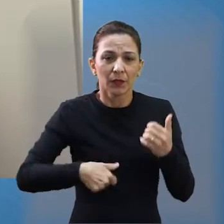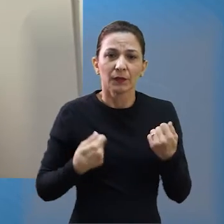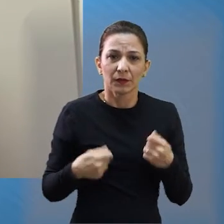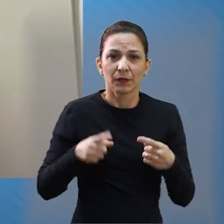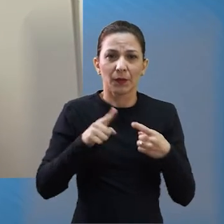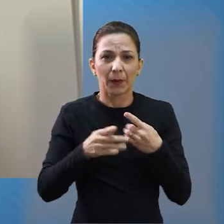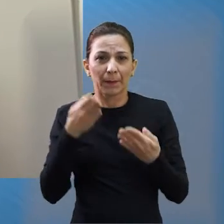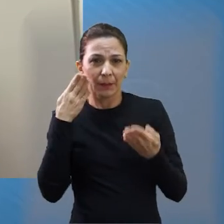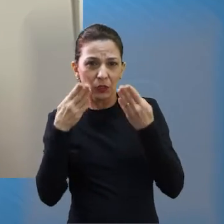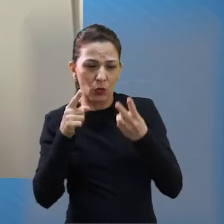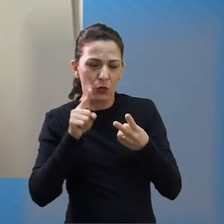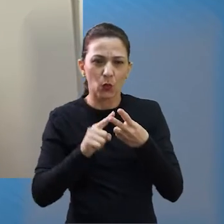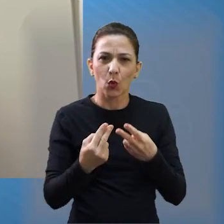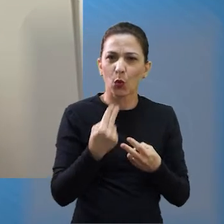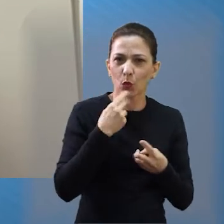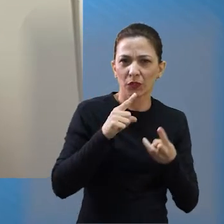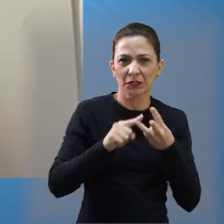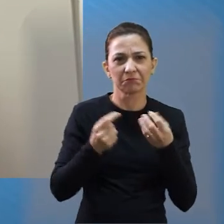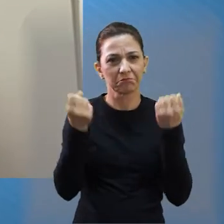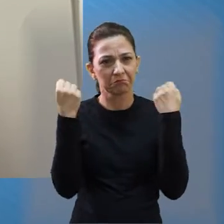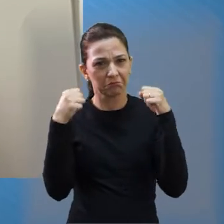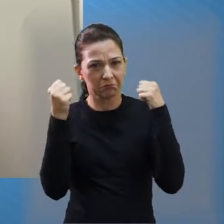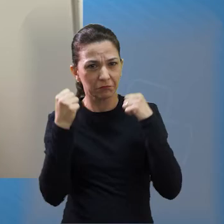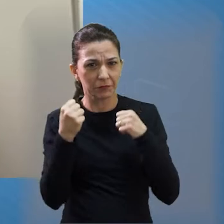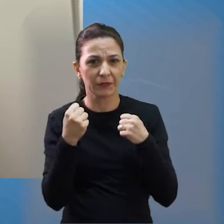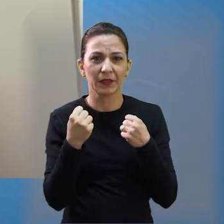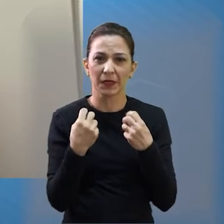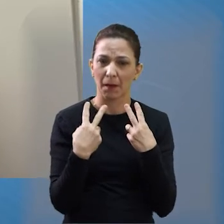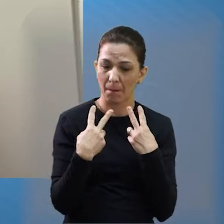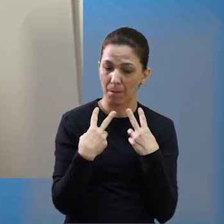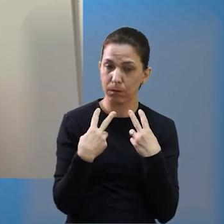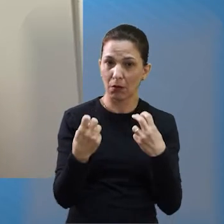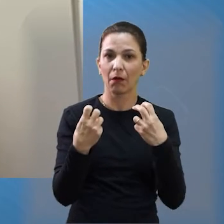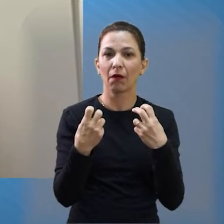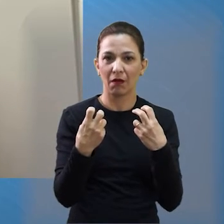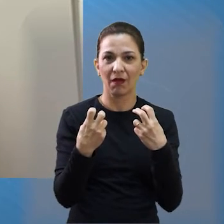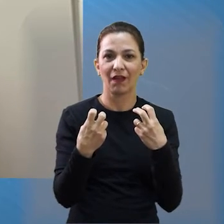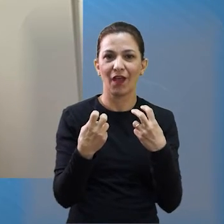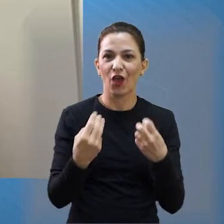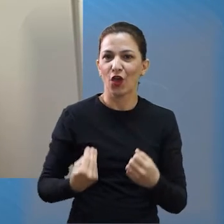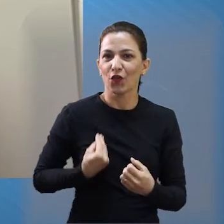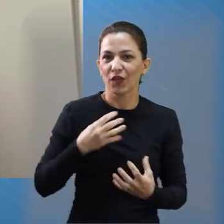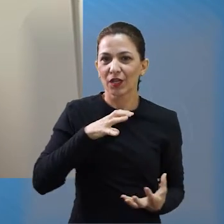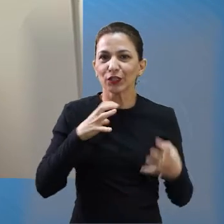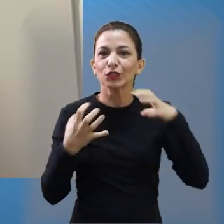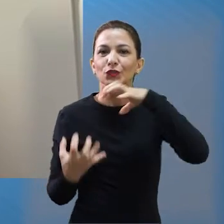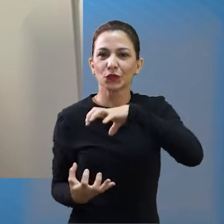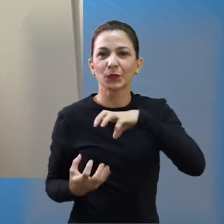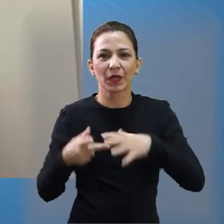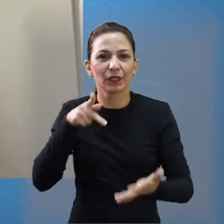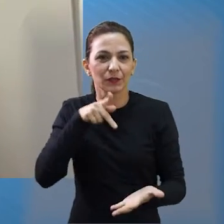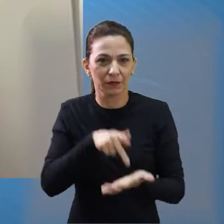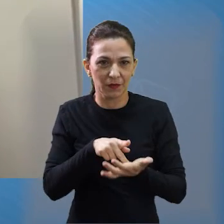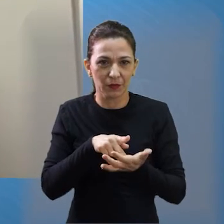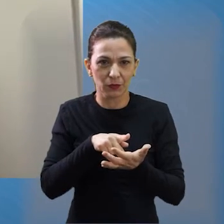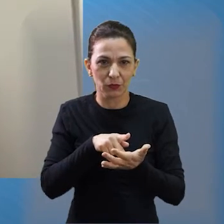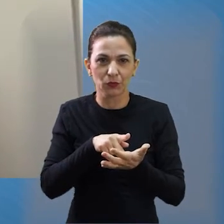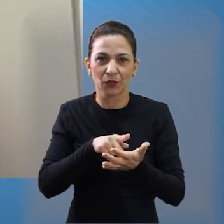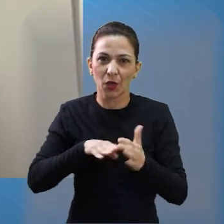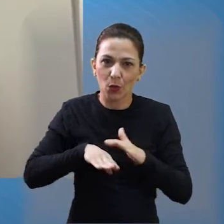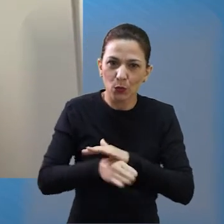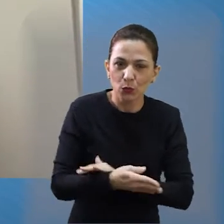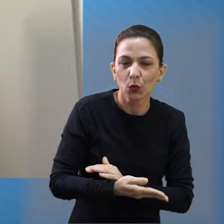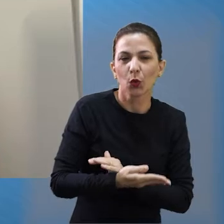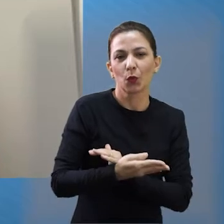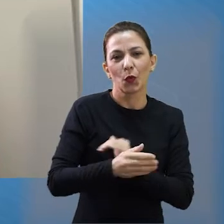e um multiprofissional também, um psicólogo, um nutricionista, um educador físico, né? Assim, a pessoa ela realmente precisa de um start